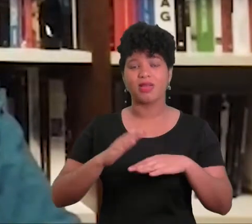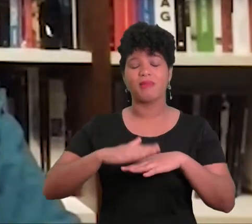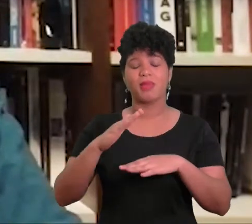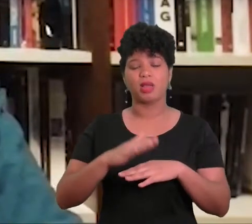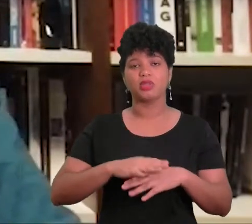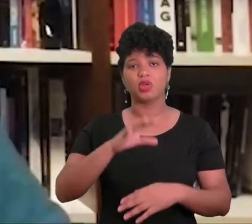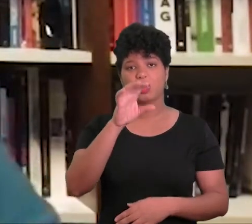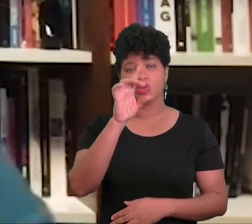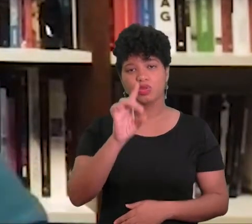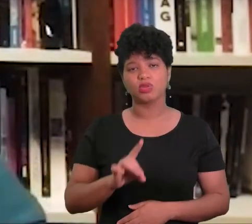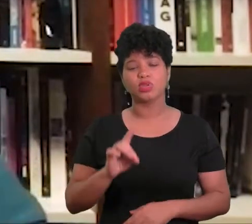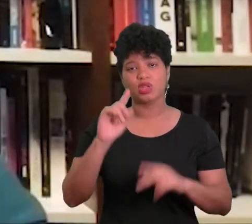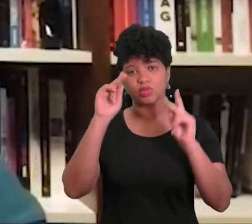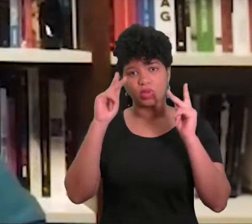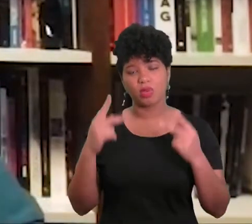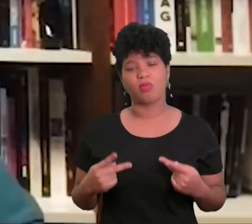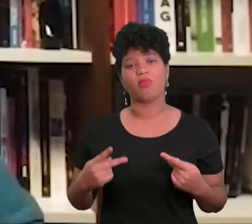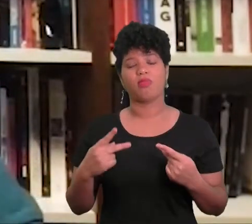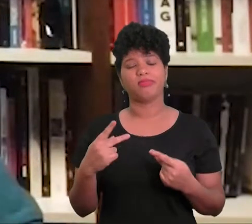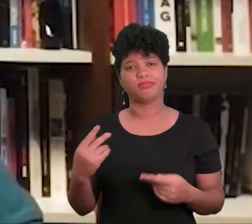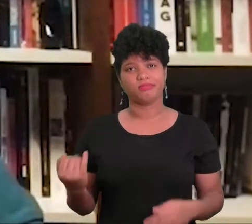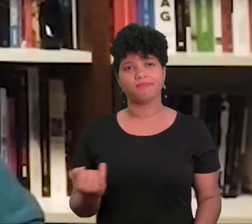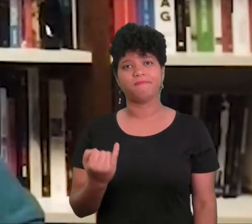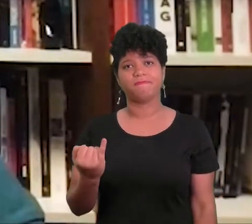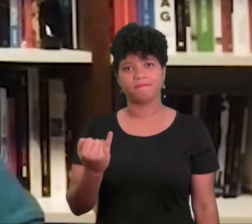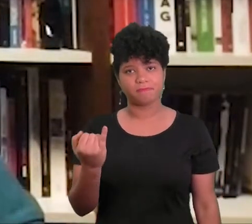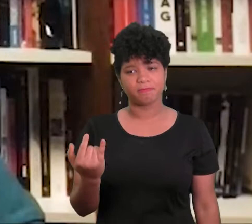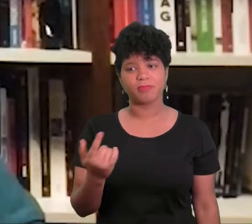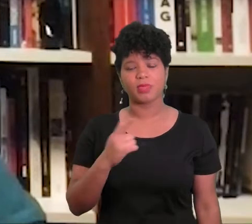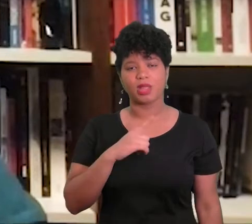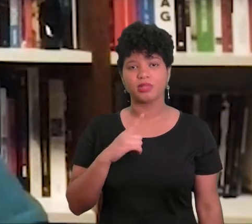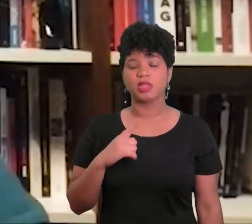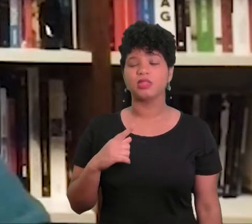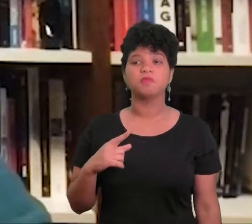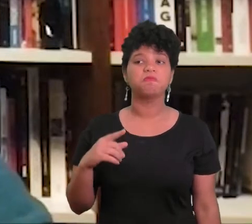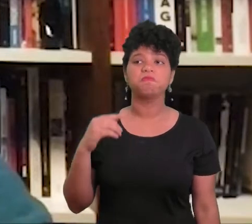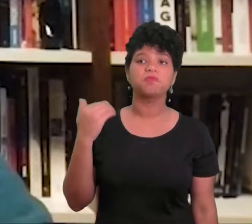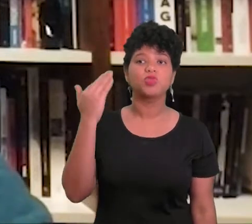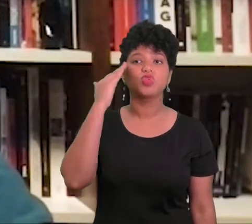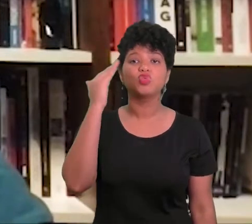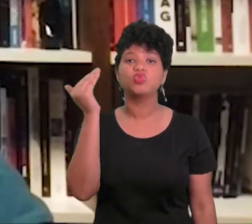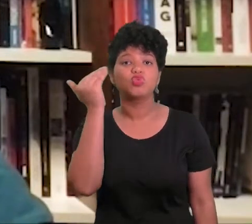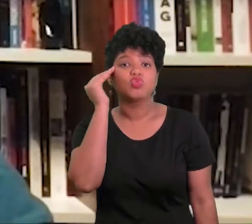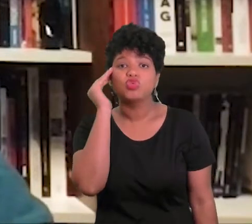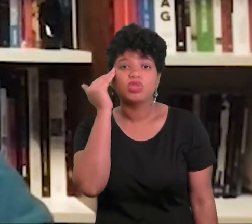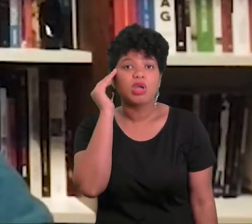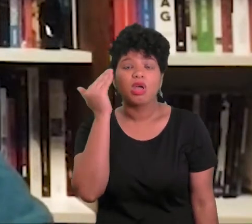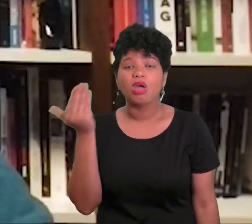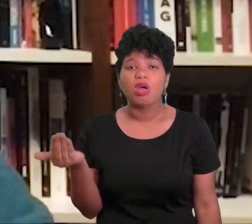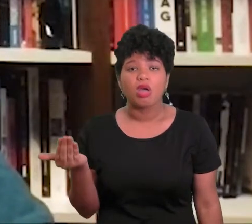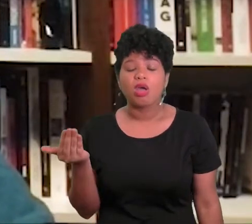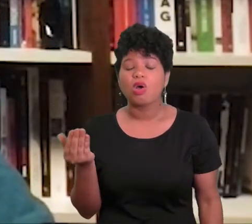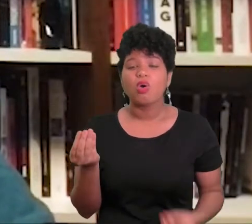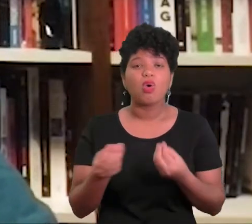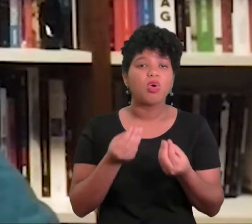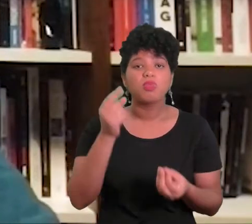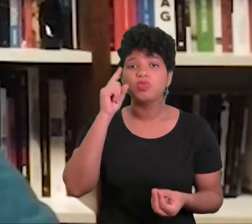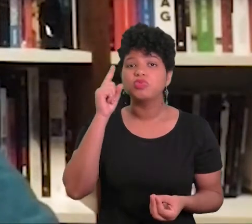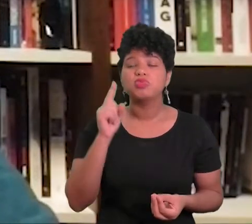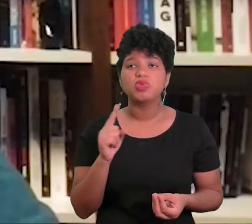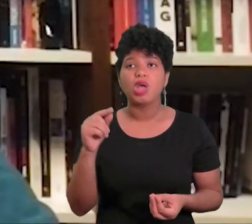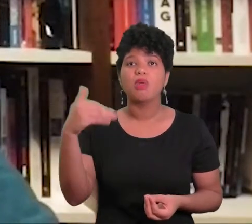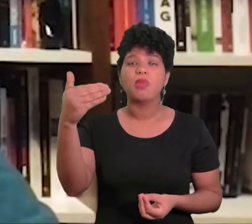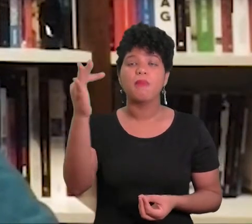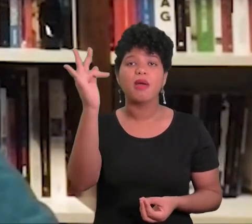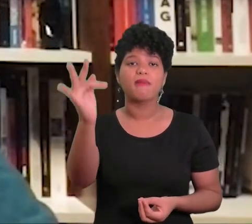humanos, menos atenção para os direitos humanos, que virá pela frente. Quando nós vemos, especialmente no